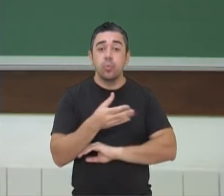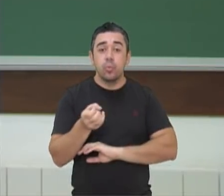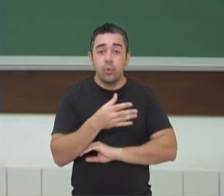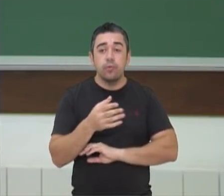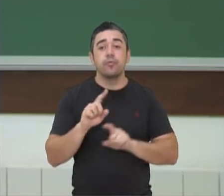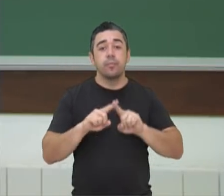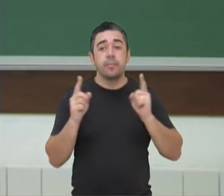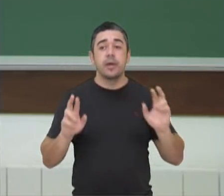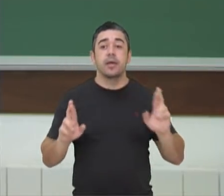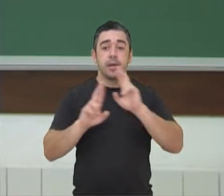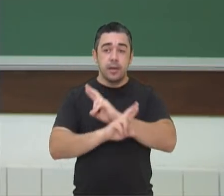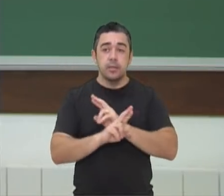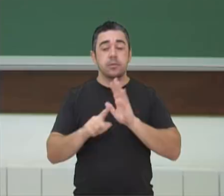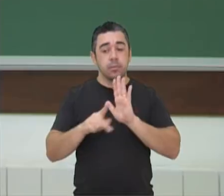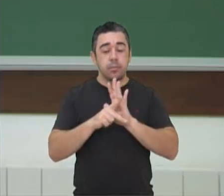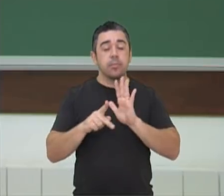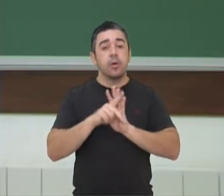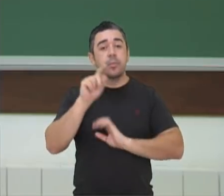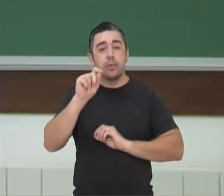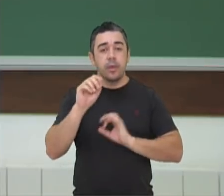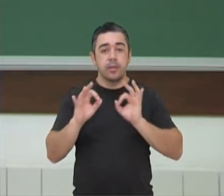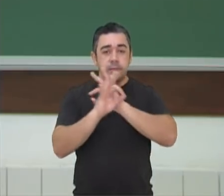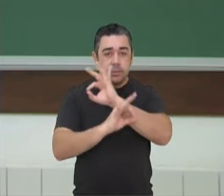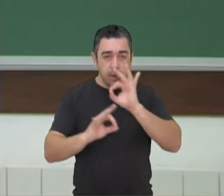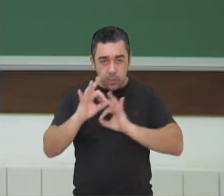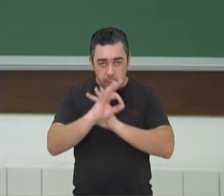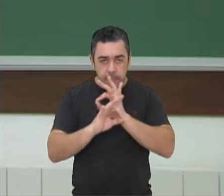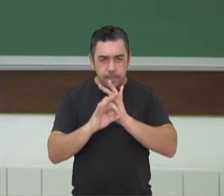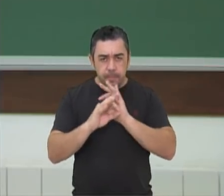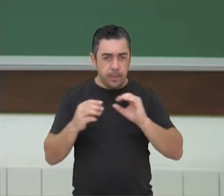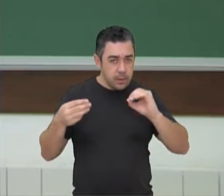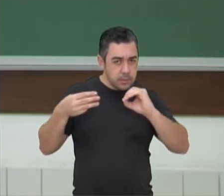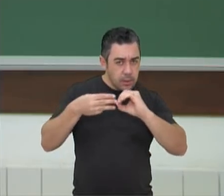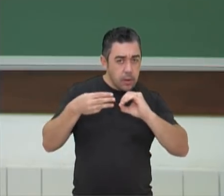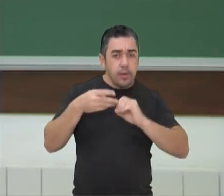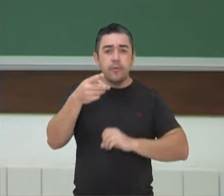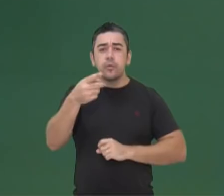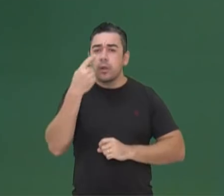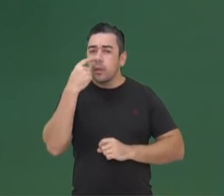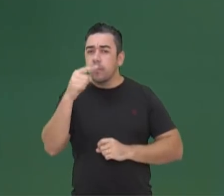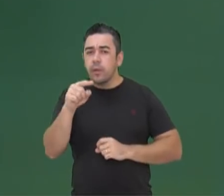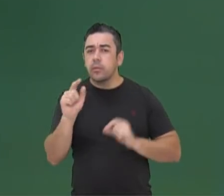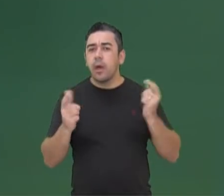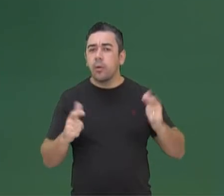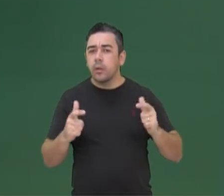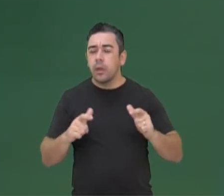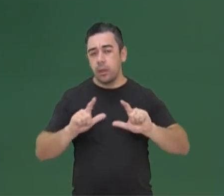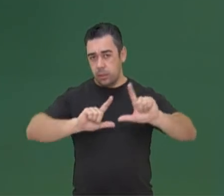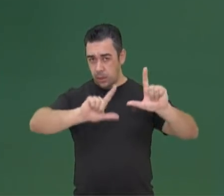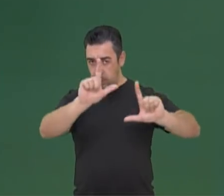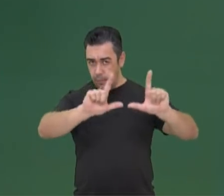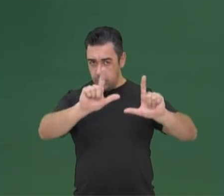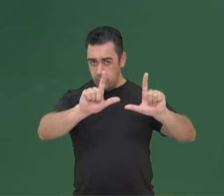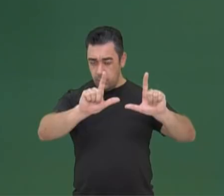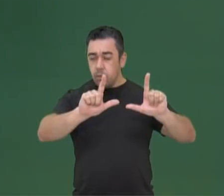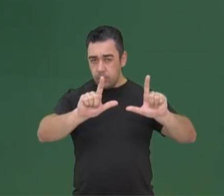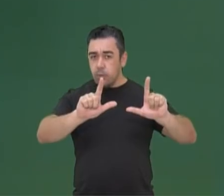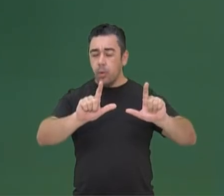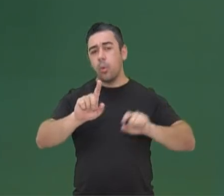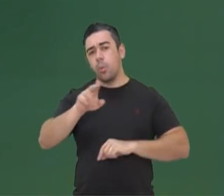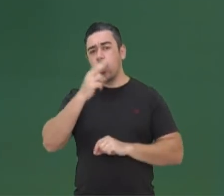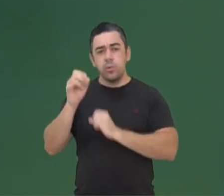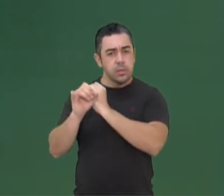mas relacionado à célula. Mas antes da gente começar, você está acompanhando a nossa aula por onde? Pela televisão, pelo canal aberto,